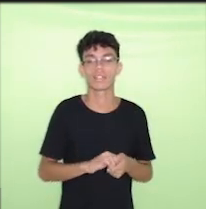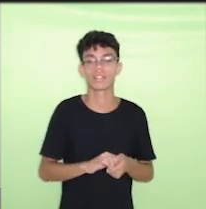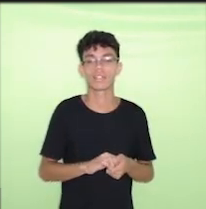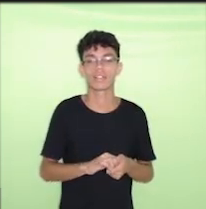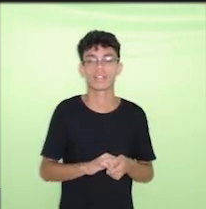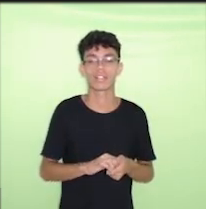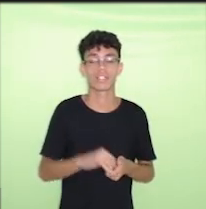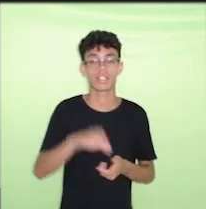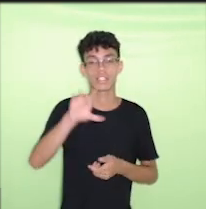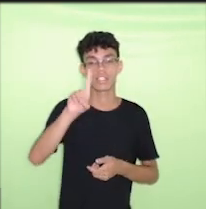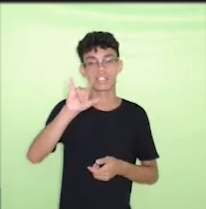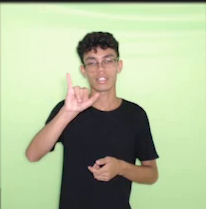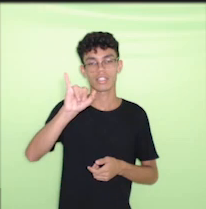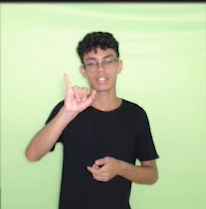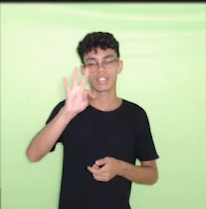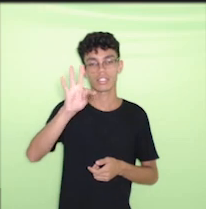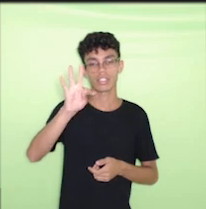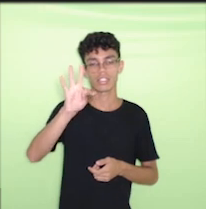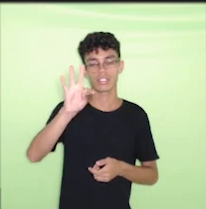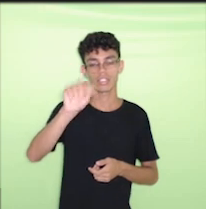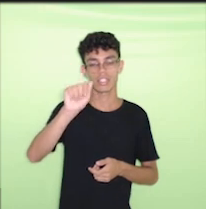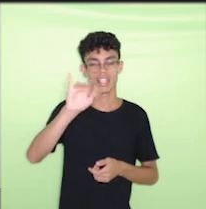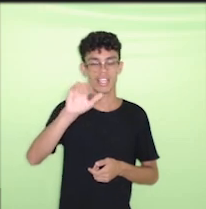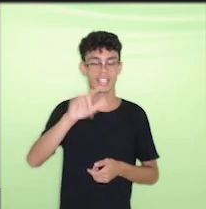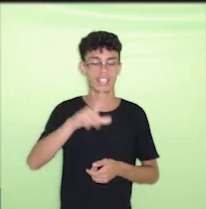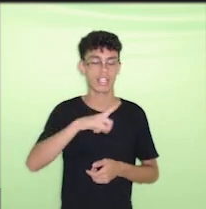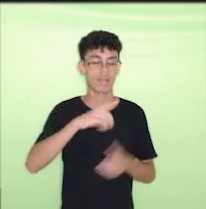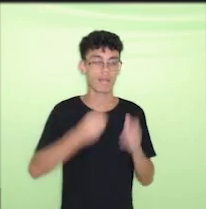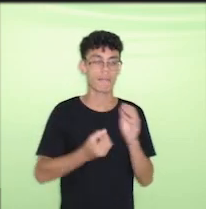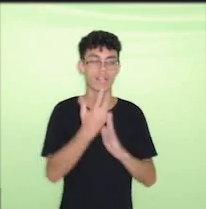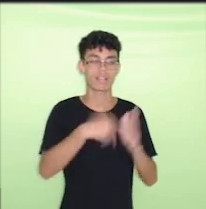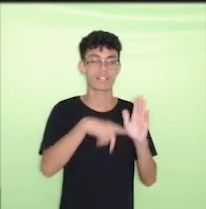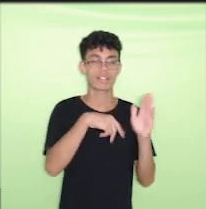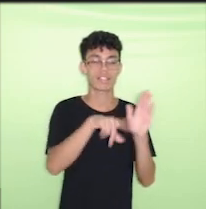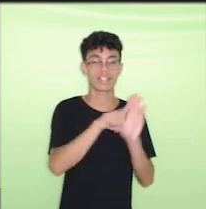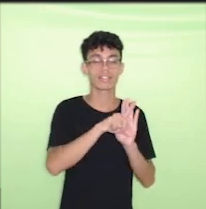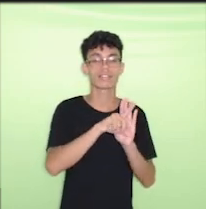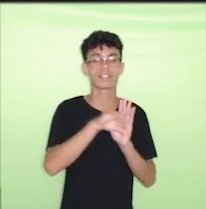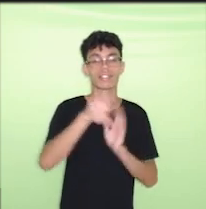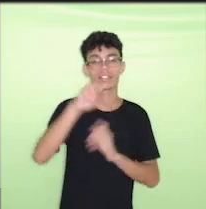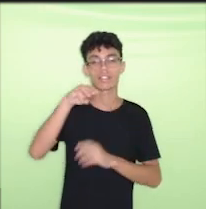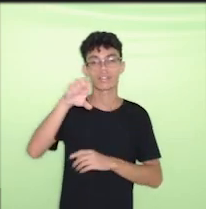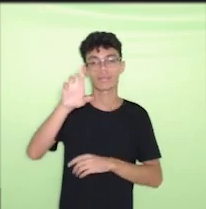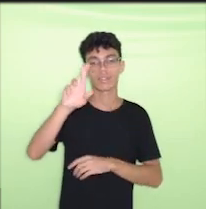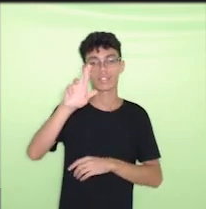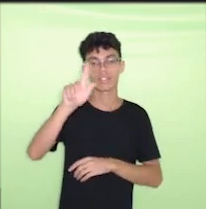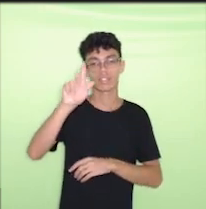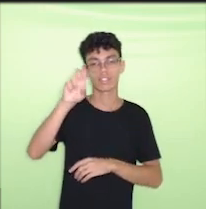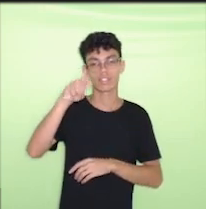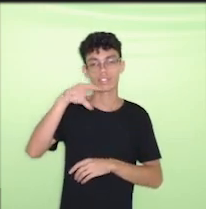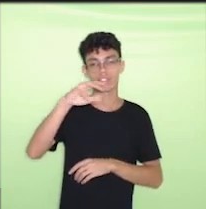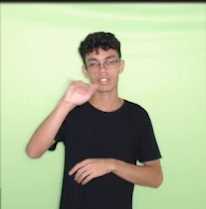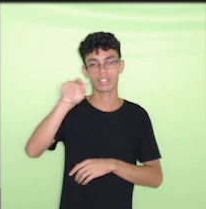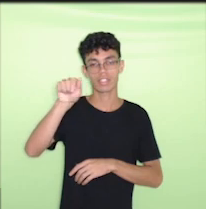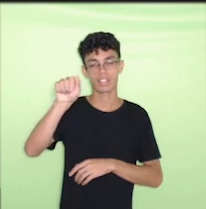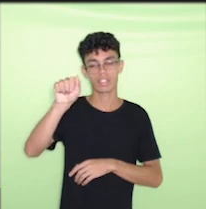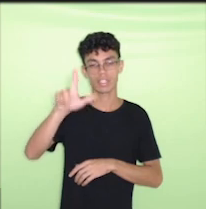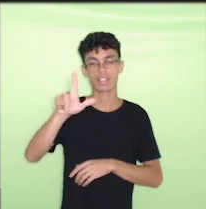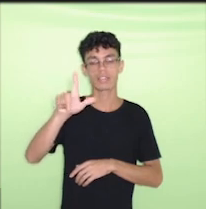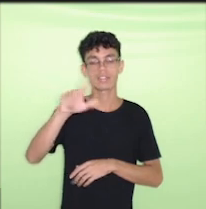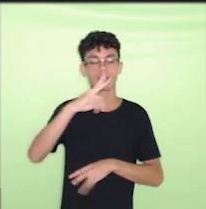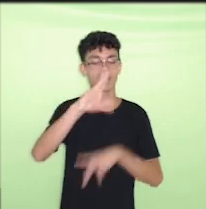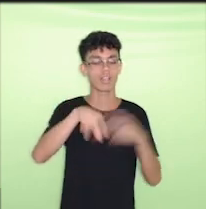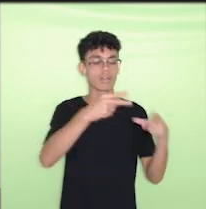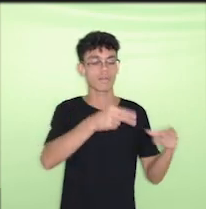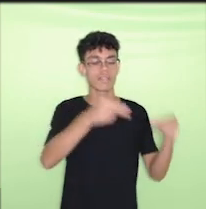inúmeros editais que surgiram através dessa lei emergencial como um